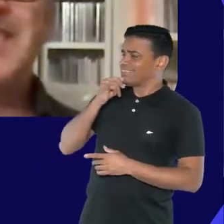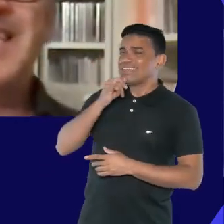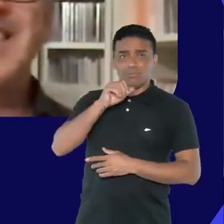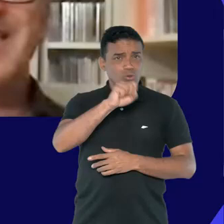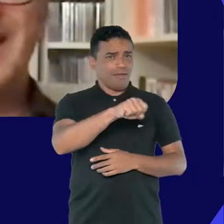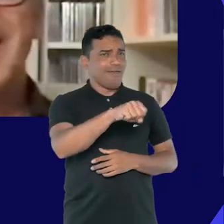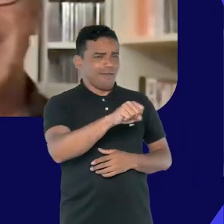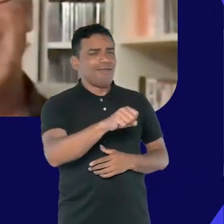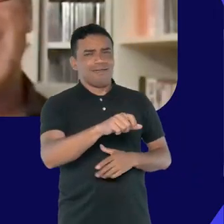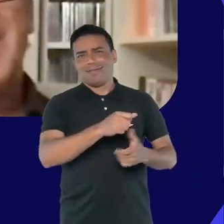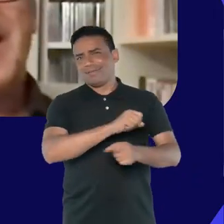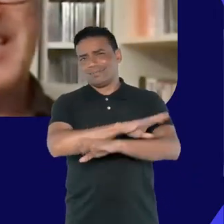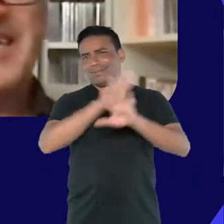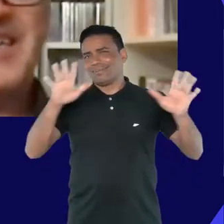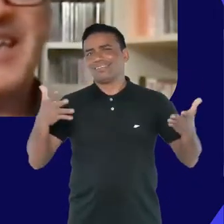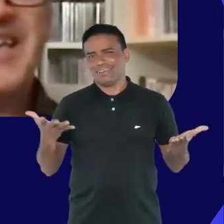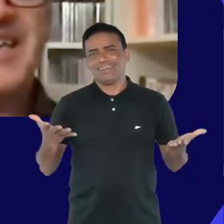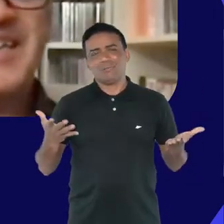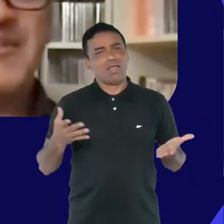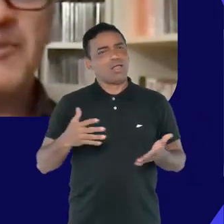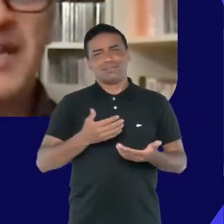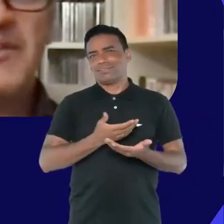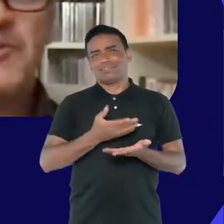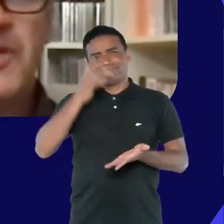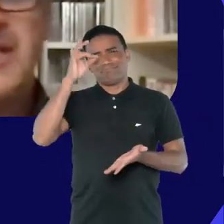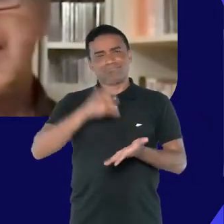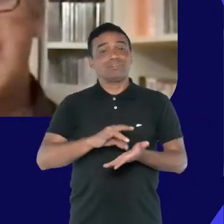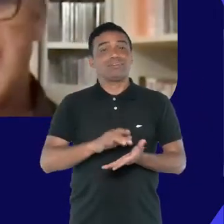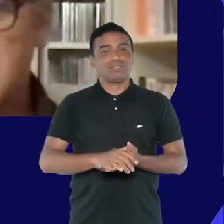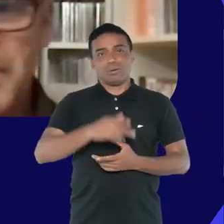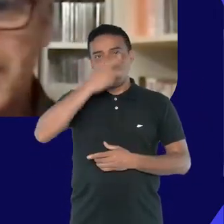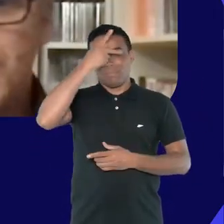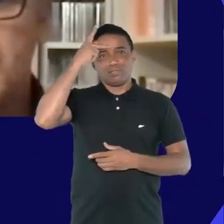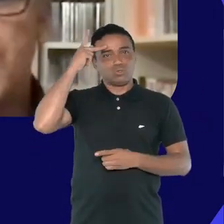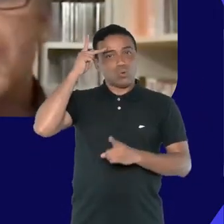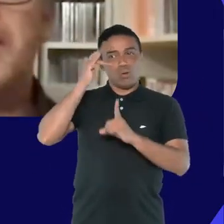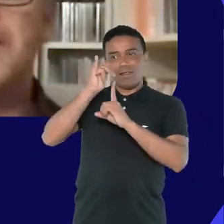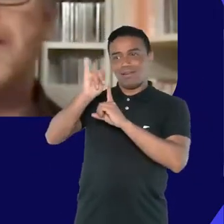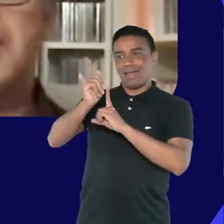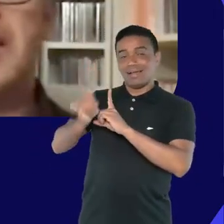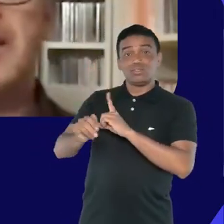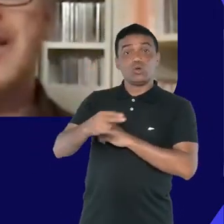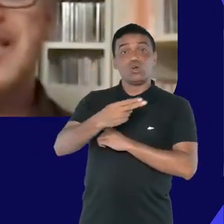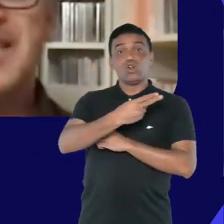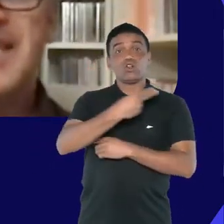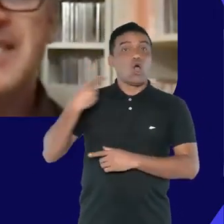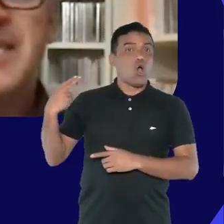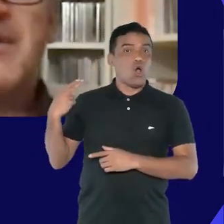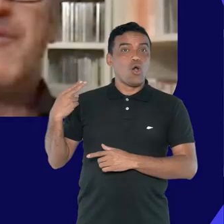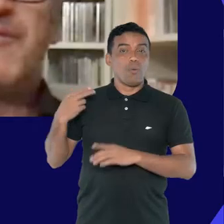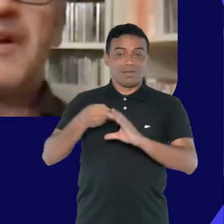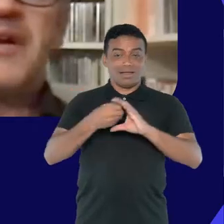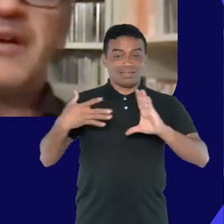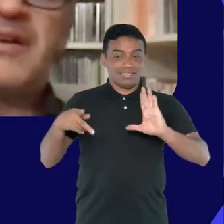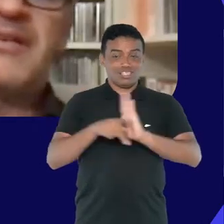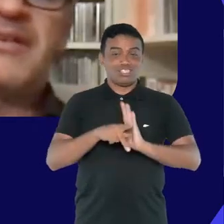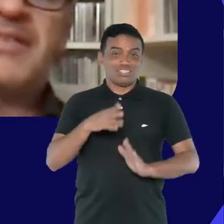mais evidentes, não é? Em que o narrador, que tem exatamente o meu nome e as minhas características,